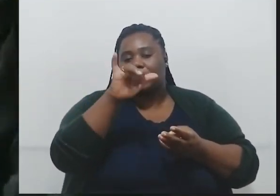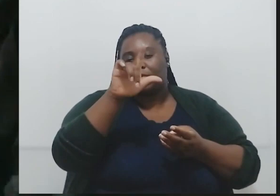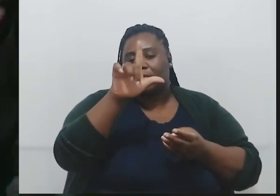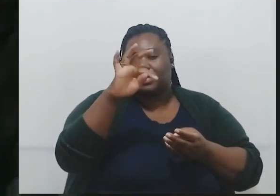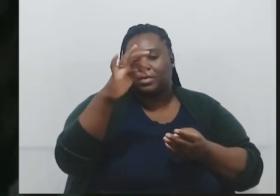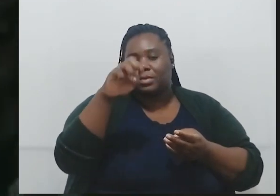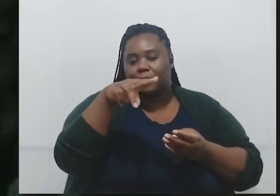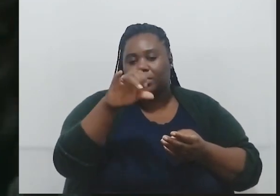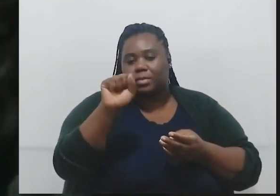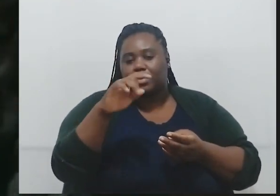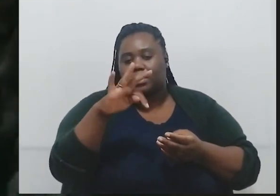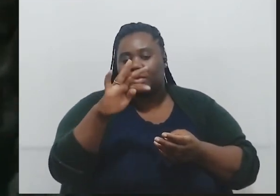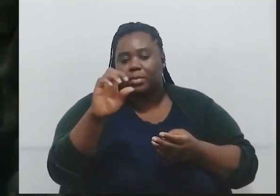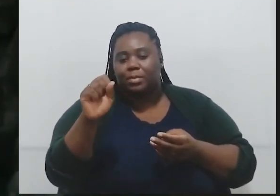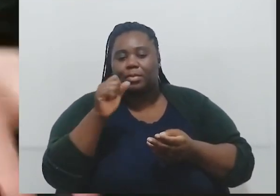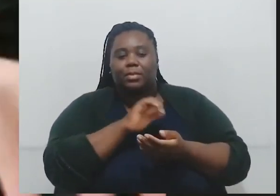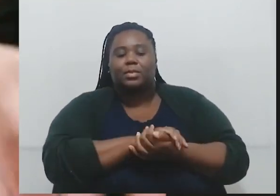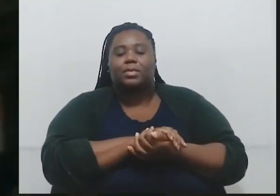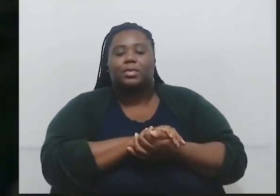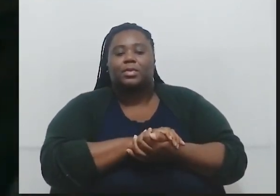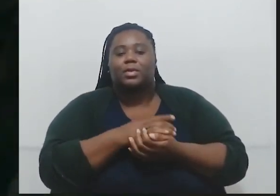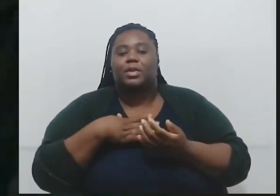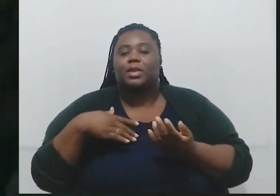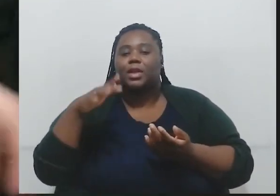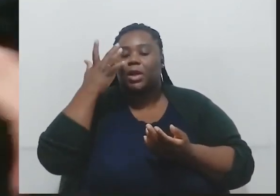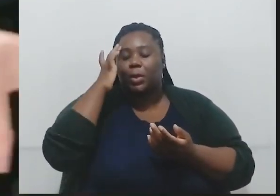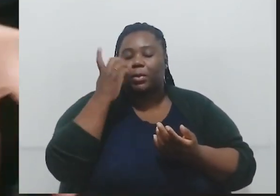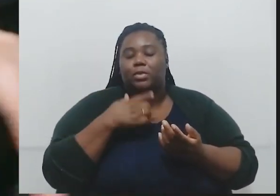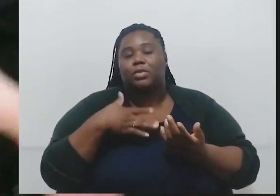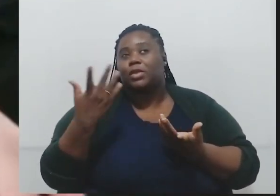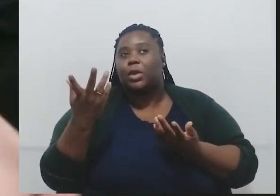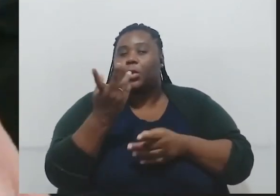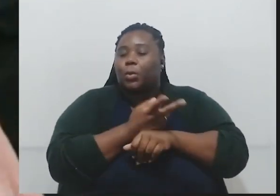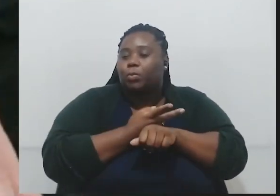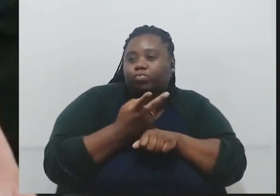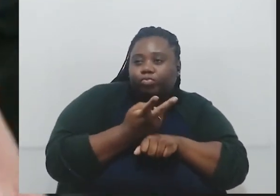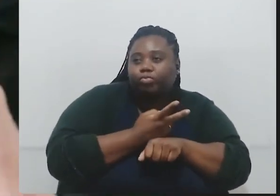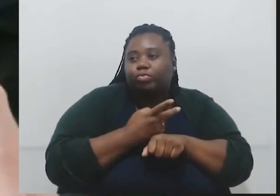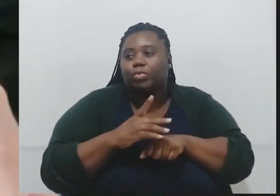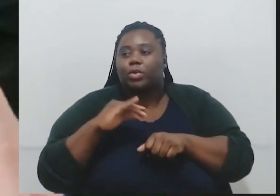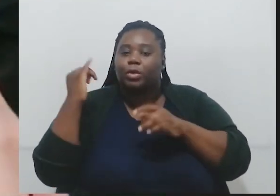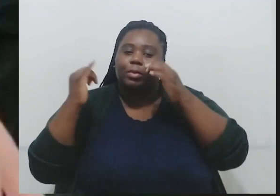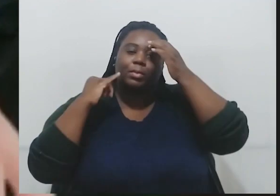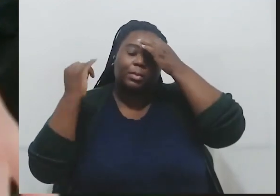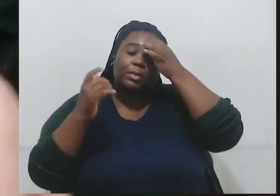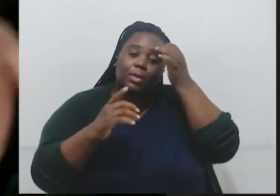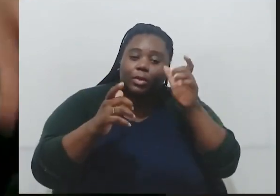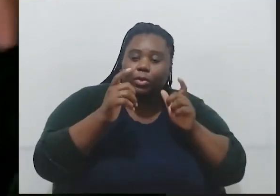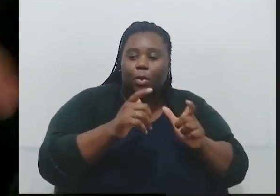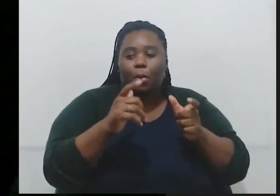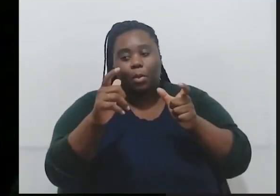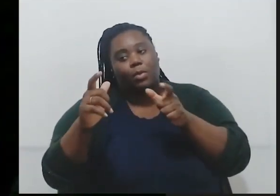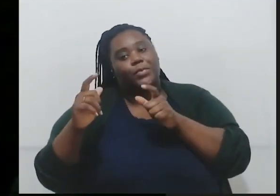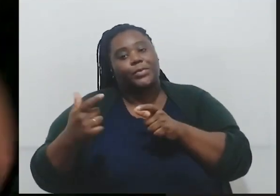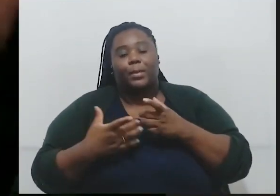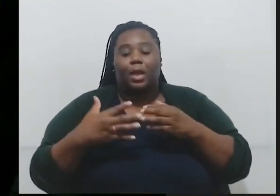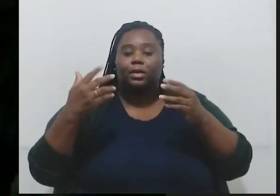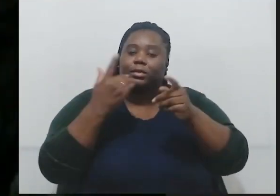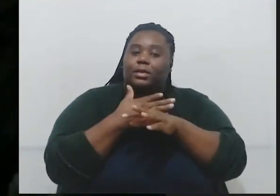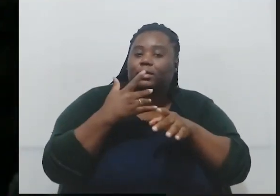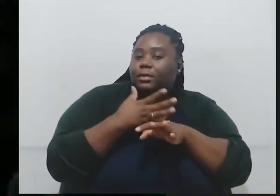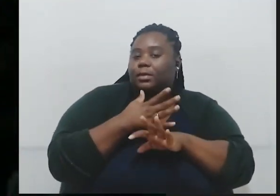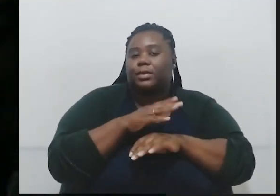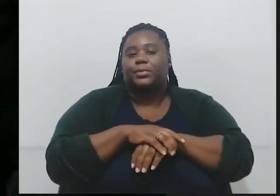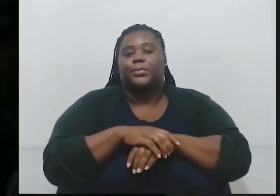também. Acho que eu passei por muito tempo me importando muito com a questão do espaço, a questão da cidade, a